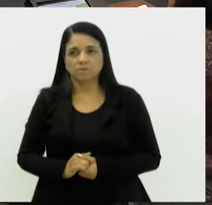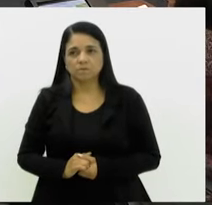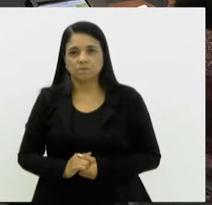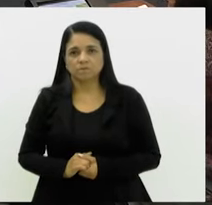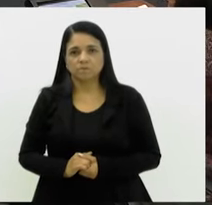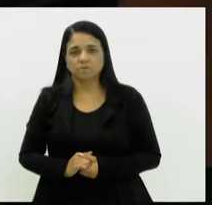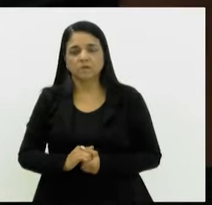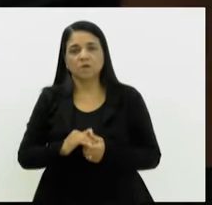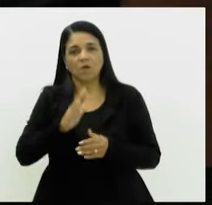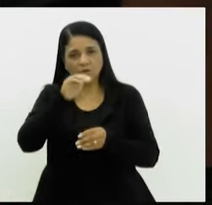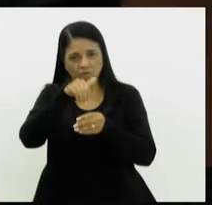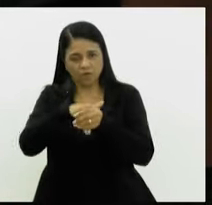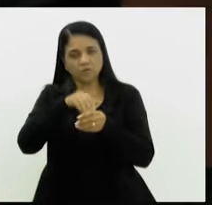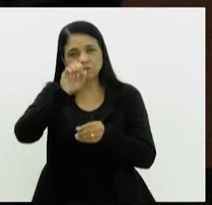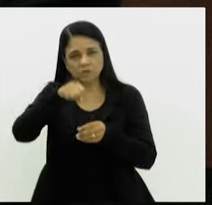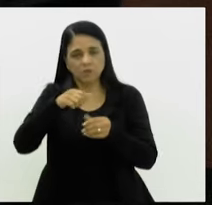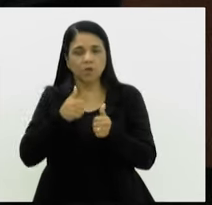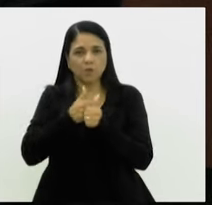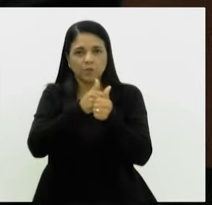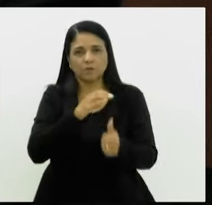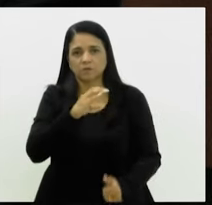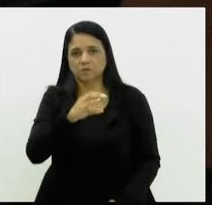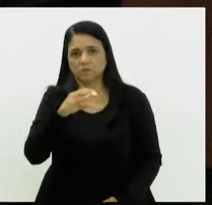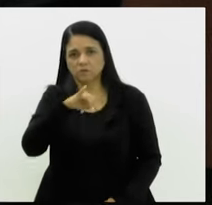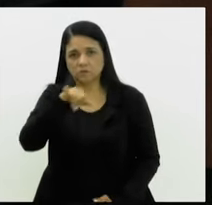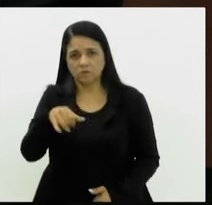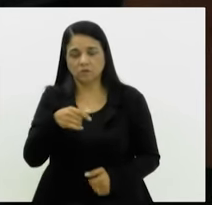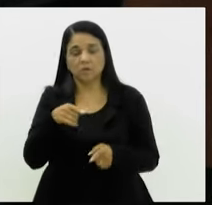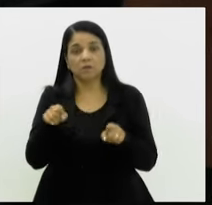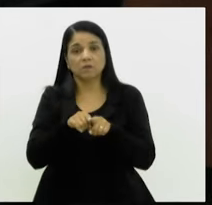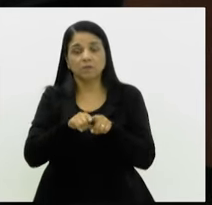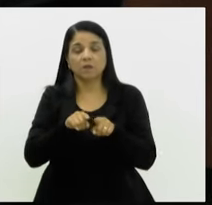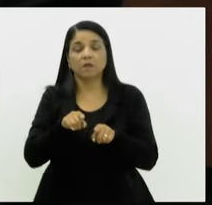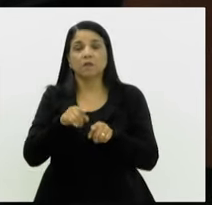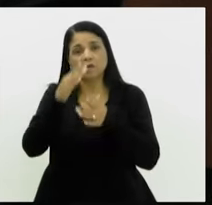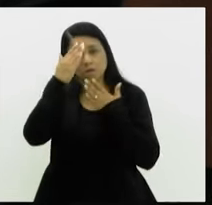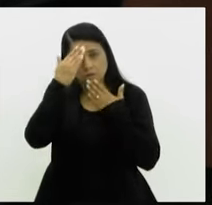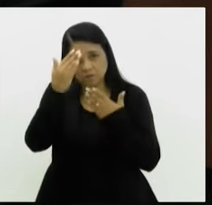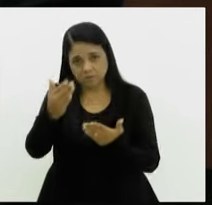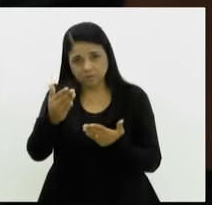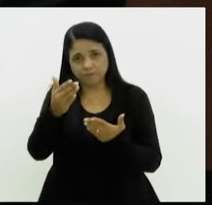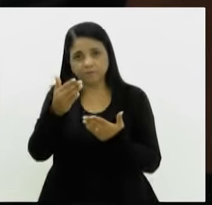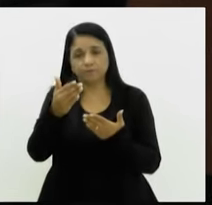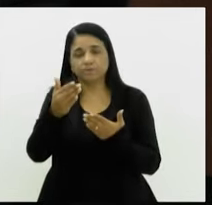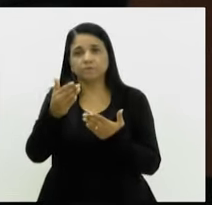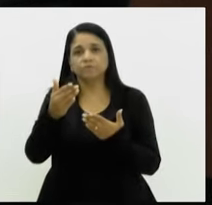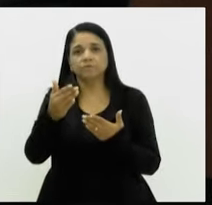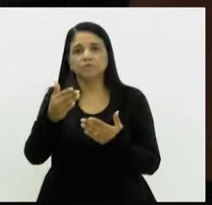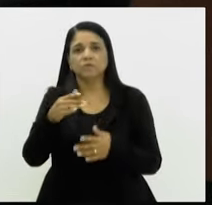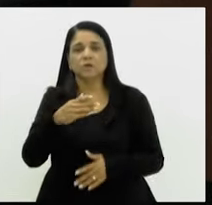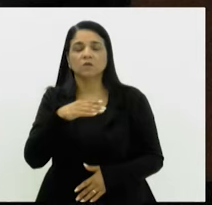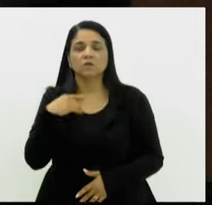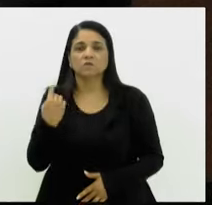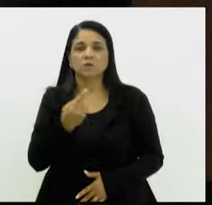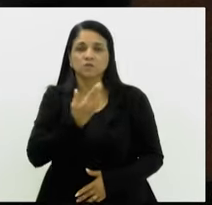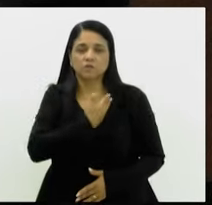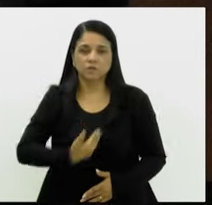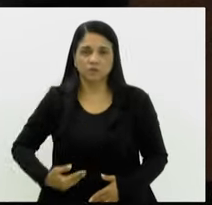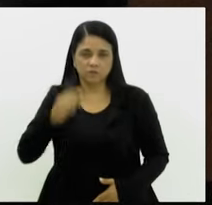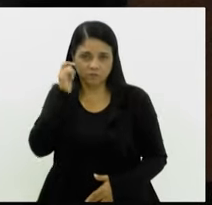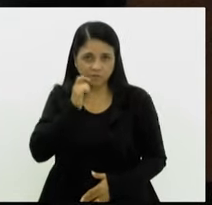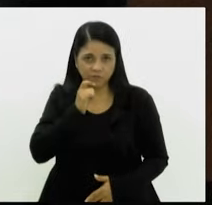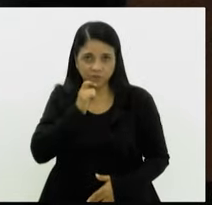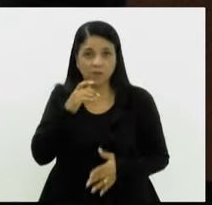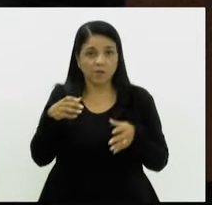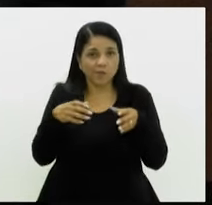Eu voto favorável, acompanhando a CCJ, presidente, e fazendo aqui apenas um agradecimento ao nosso governador Cláudio Castro e a toda